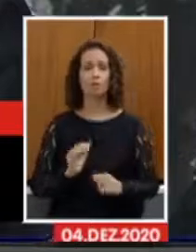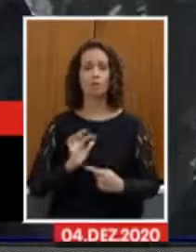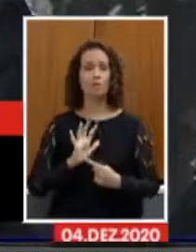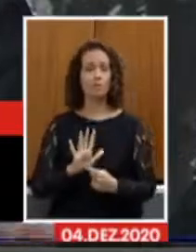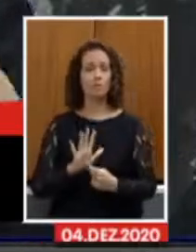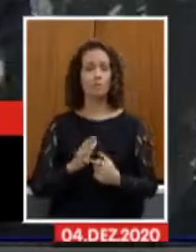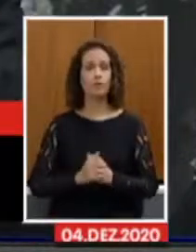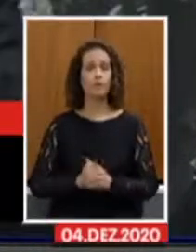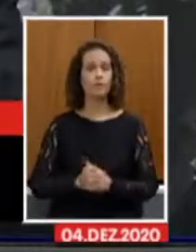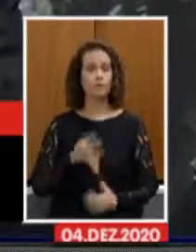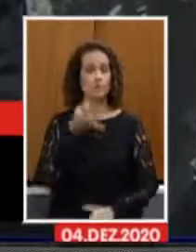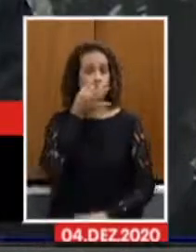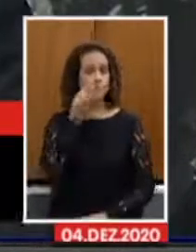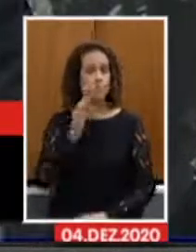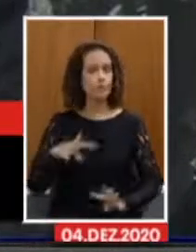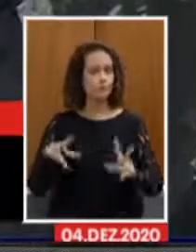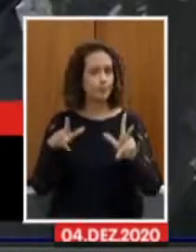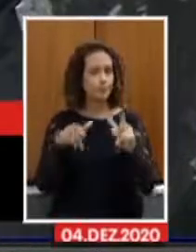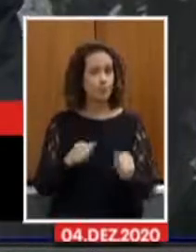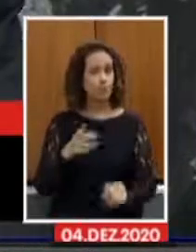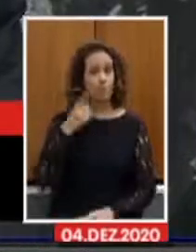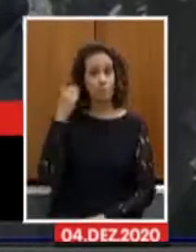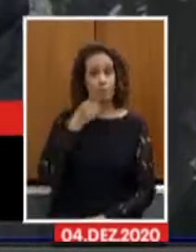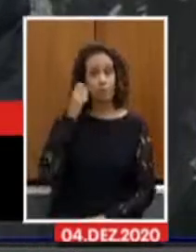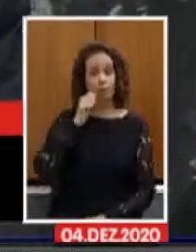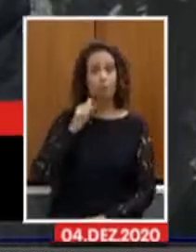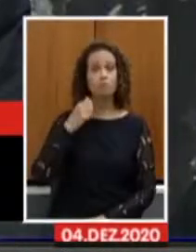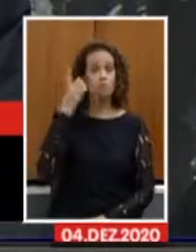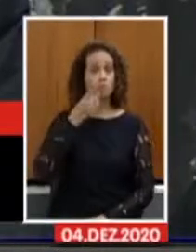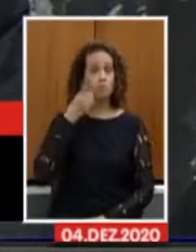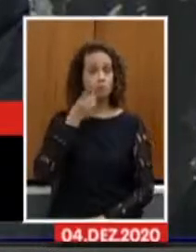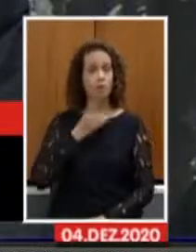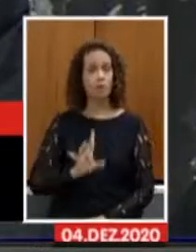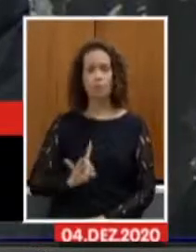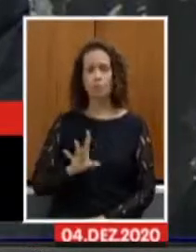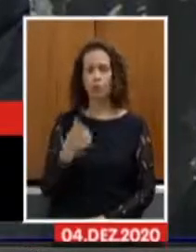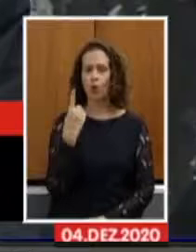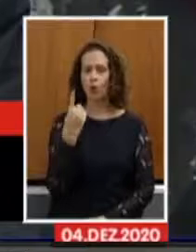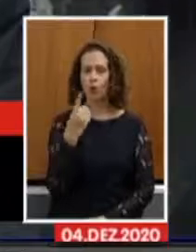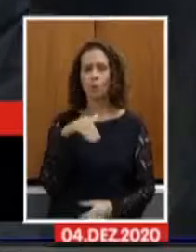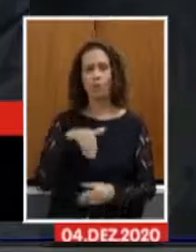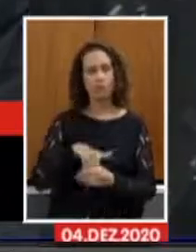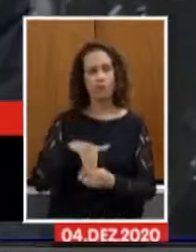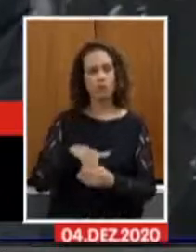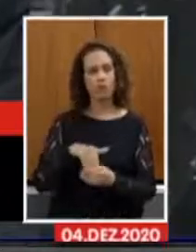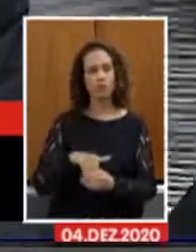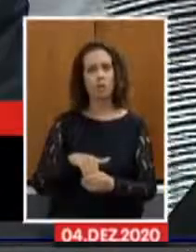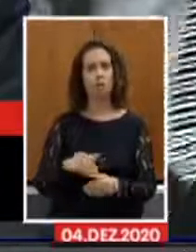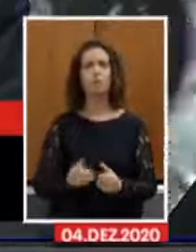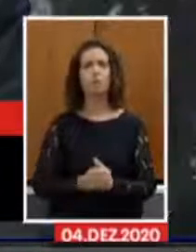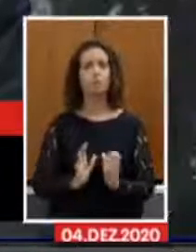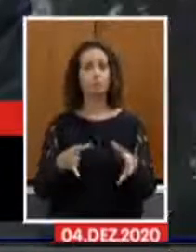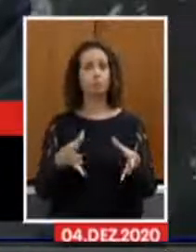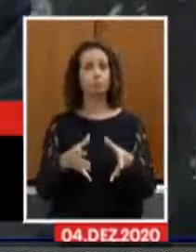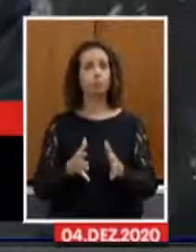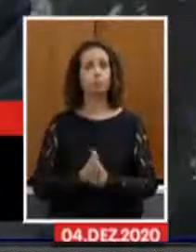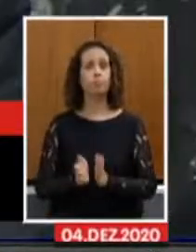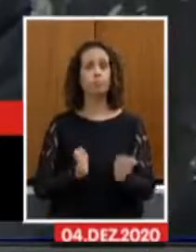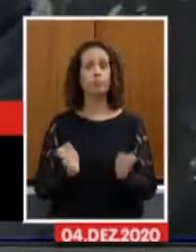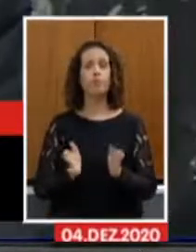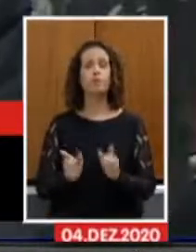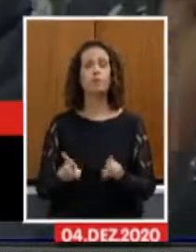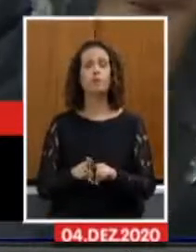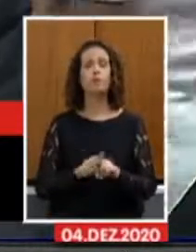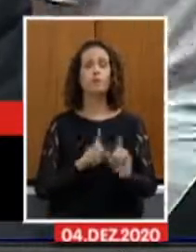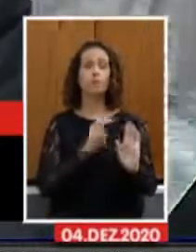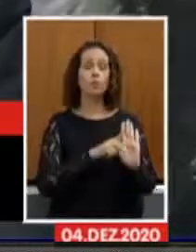todas as deputadas e deputados, que faremos somente uma chamada de votação. Parecer de redação final do projeto de